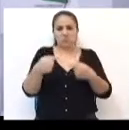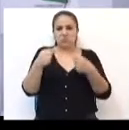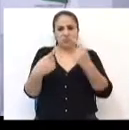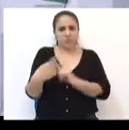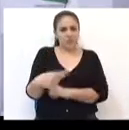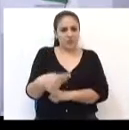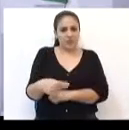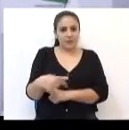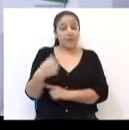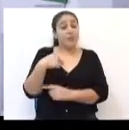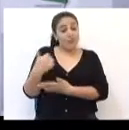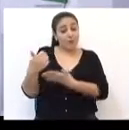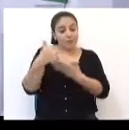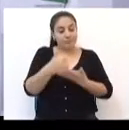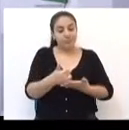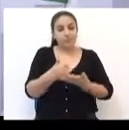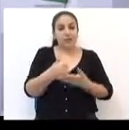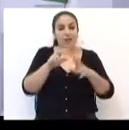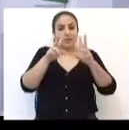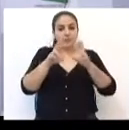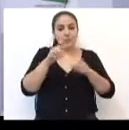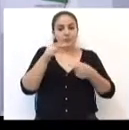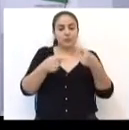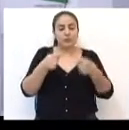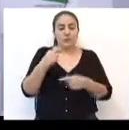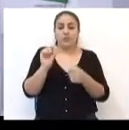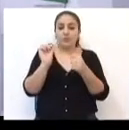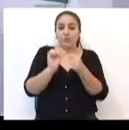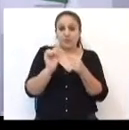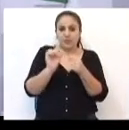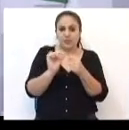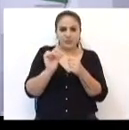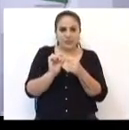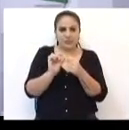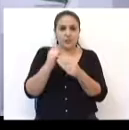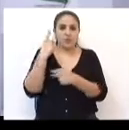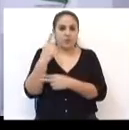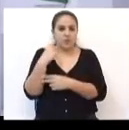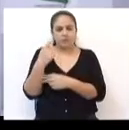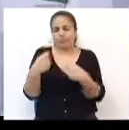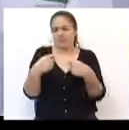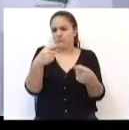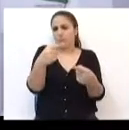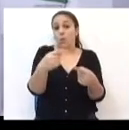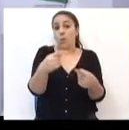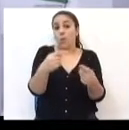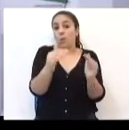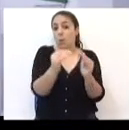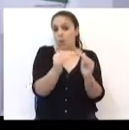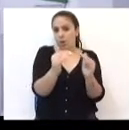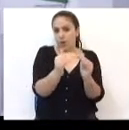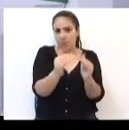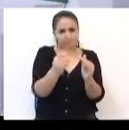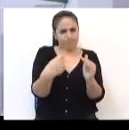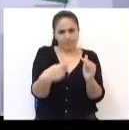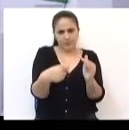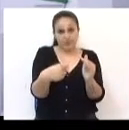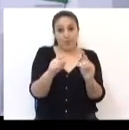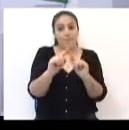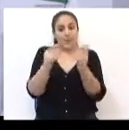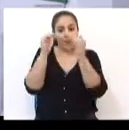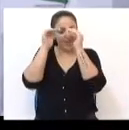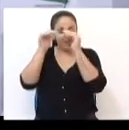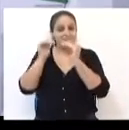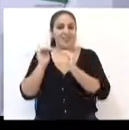tive a oportunidade de trazer, os vereadores não precisavam concordar, mas que eles pudessem